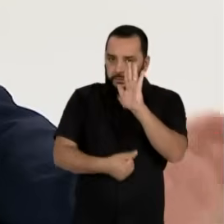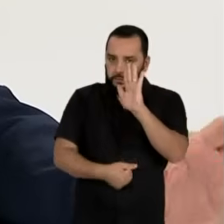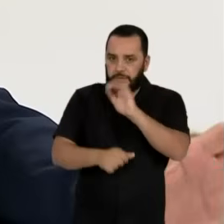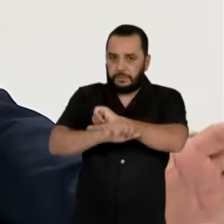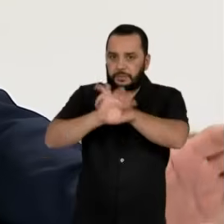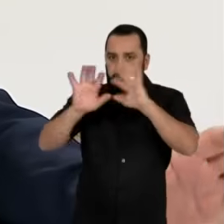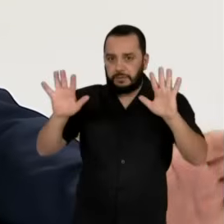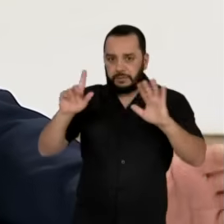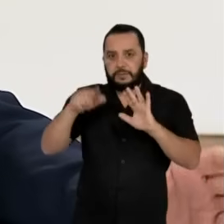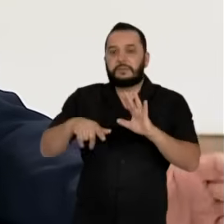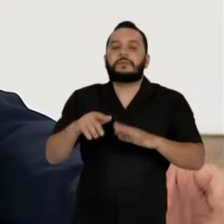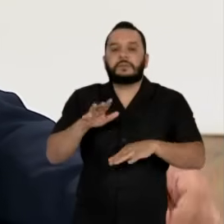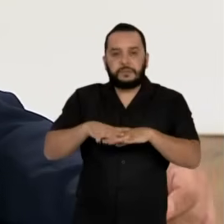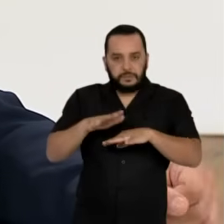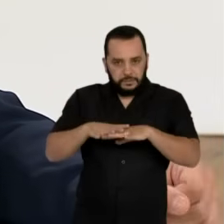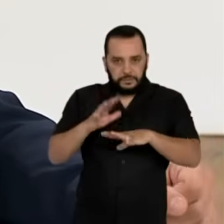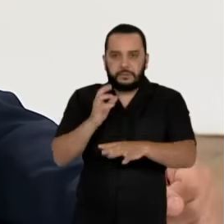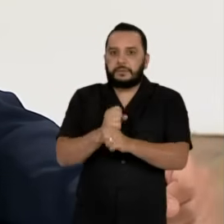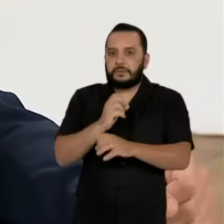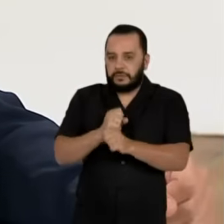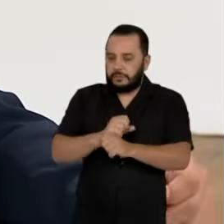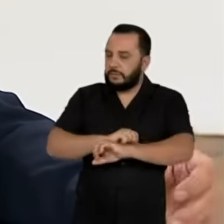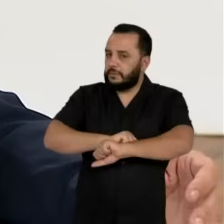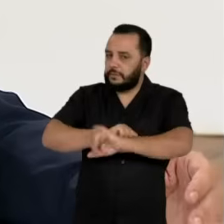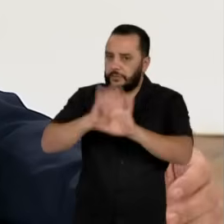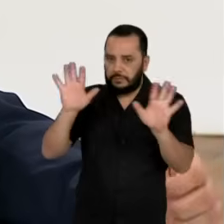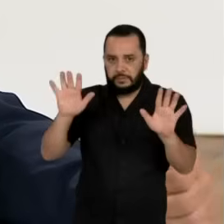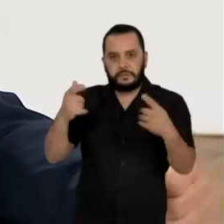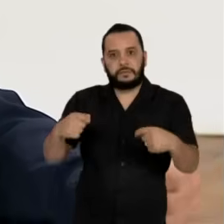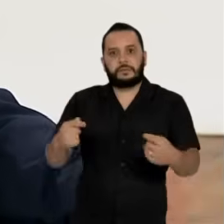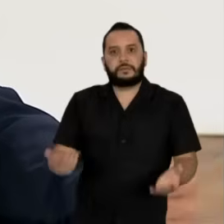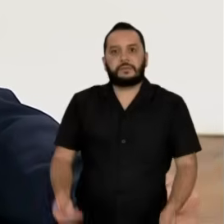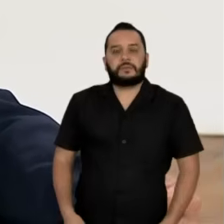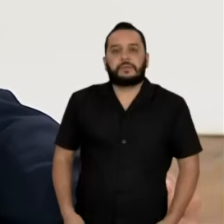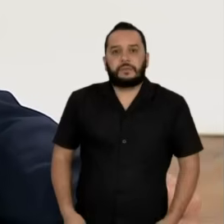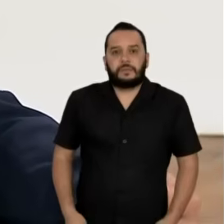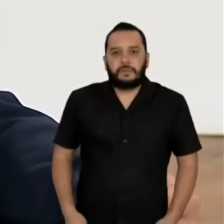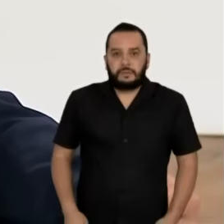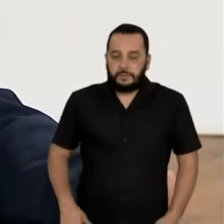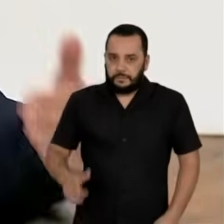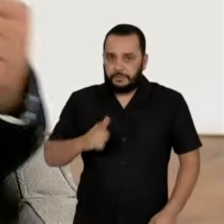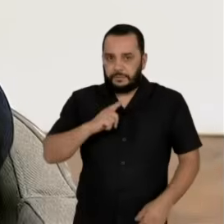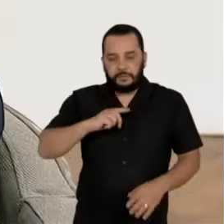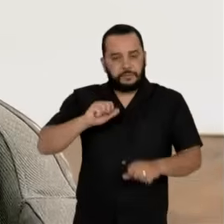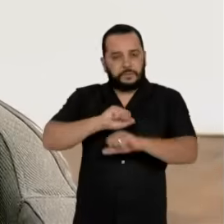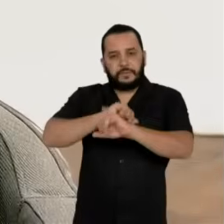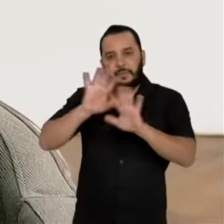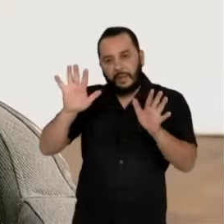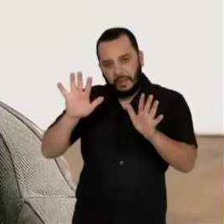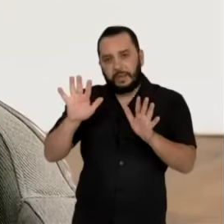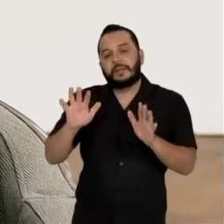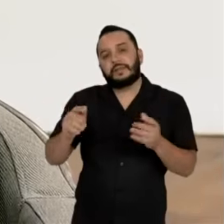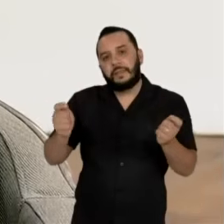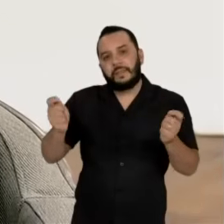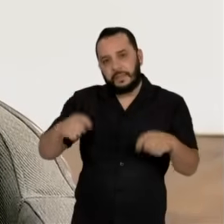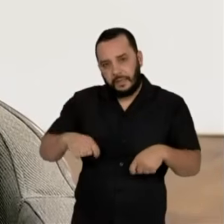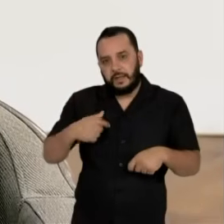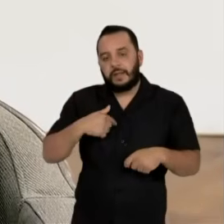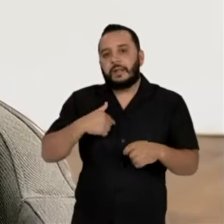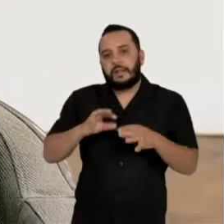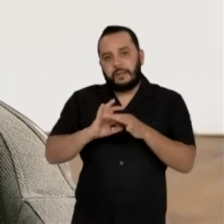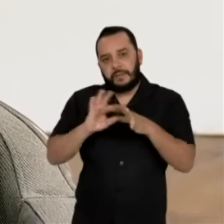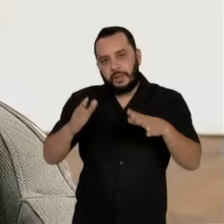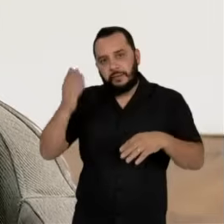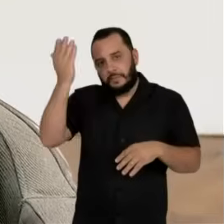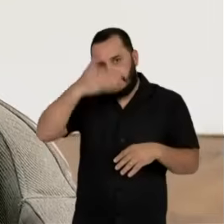essa é matemática, né? E aí, você ter lisura na prestação de contas é o que te garante liberdade e é o que